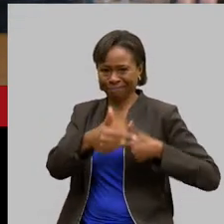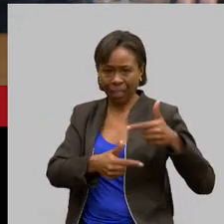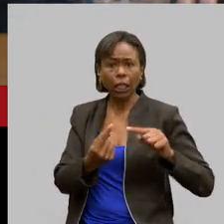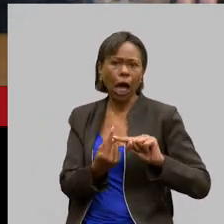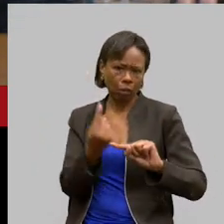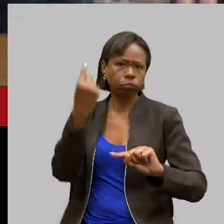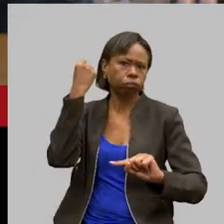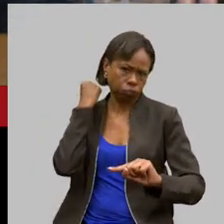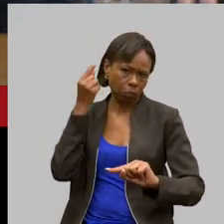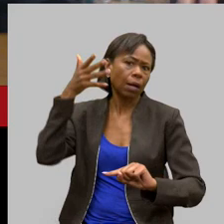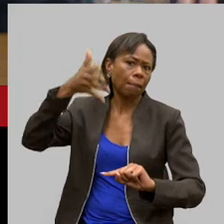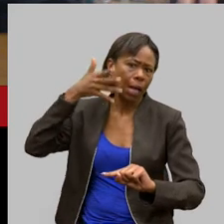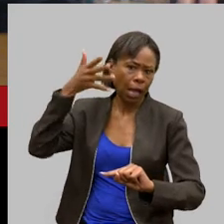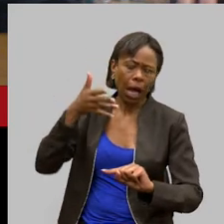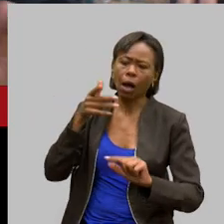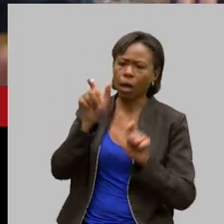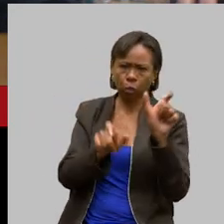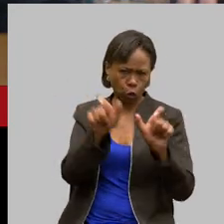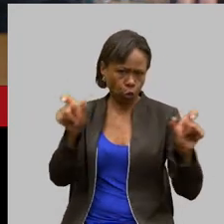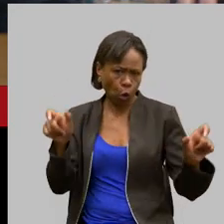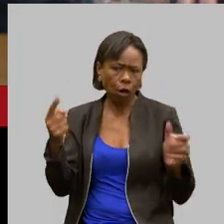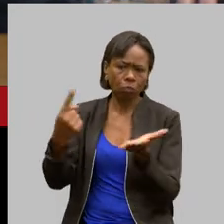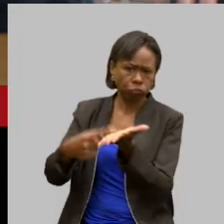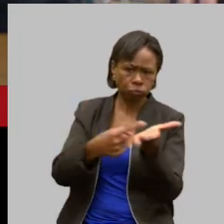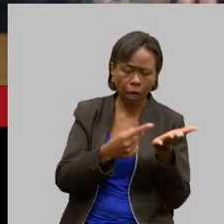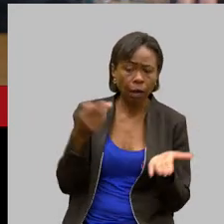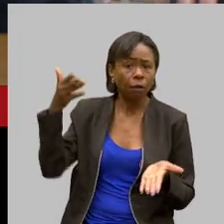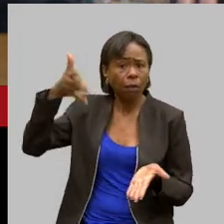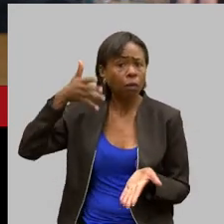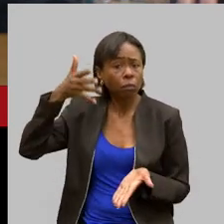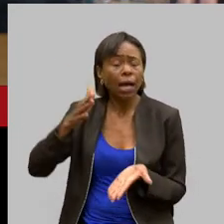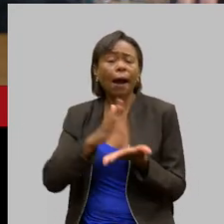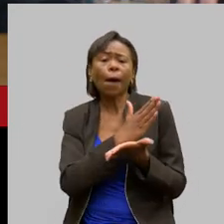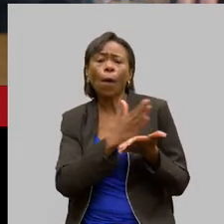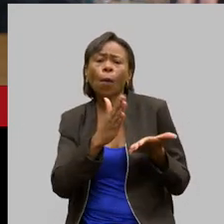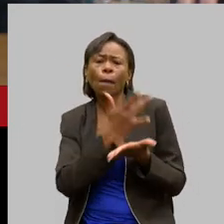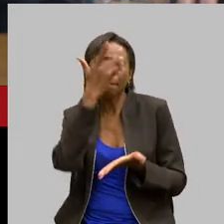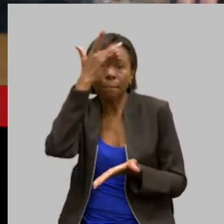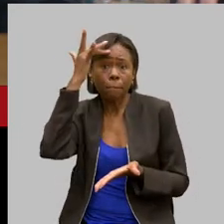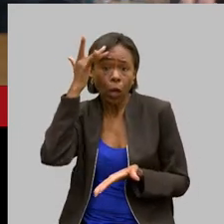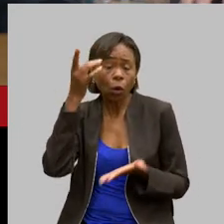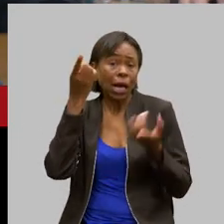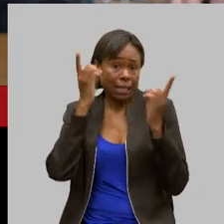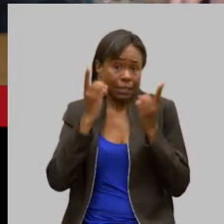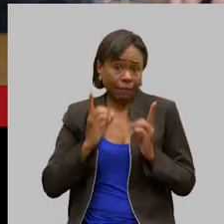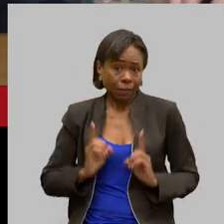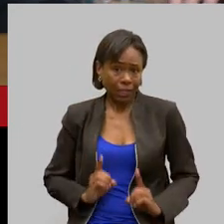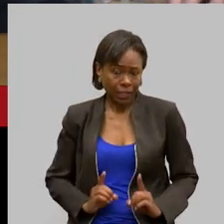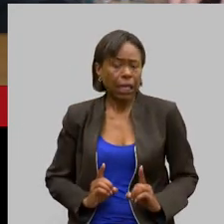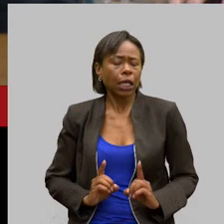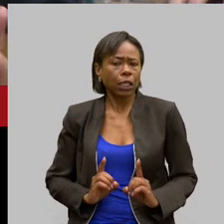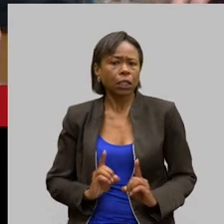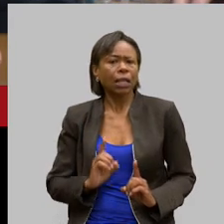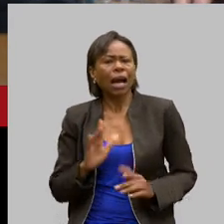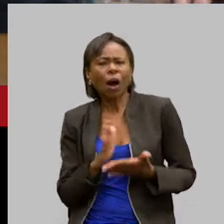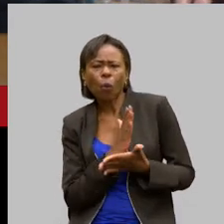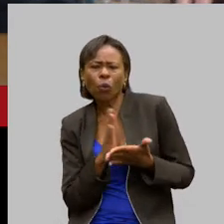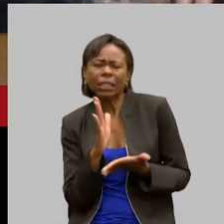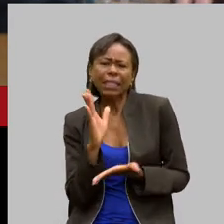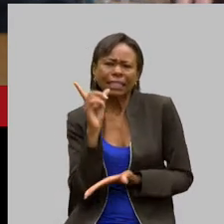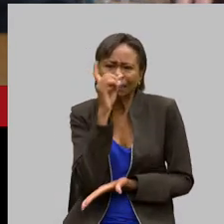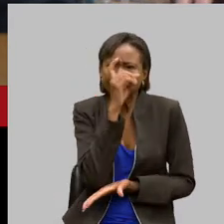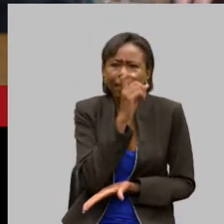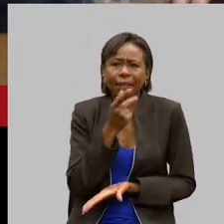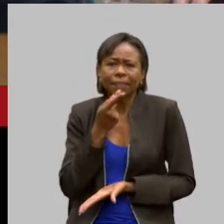icamente aos palestrantes e algumas pessoas com com alguma deficiência e pessoas falaram com pouco de dificuldade mas foram